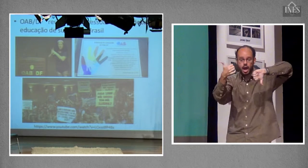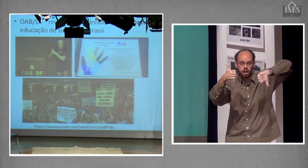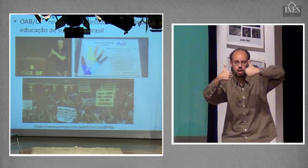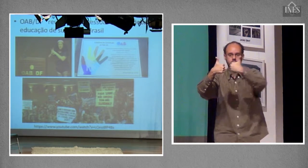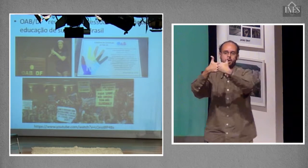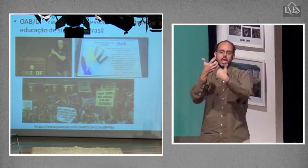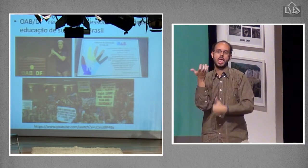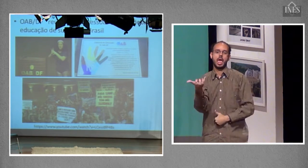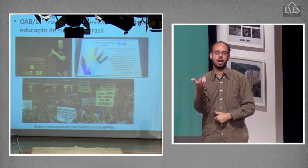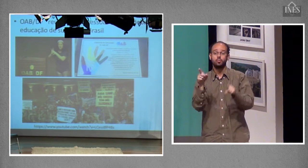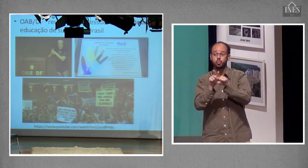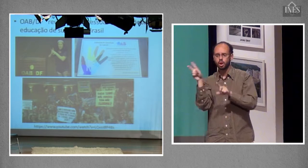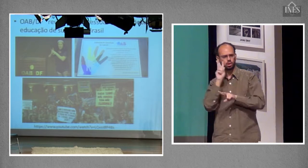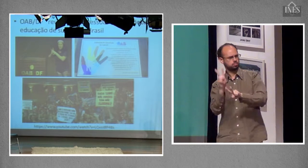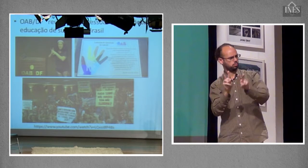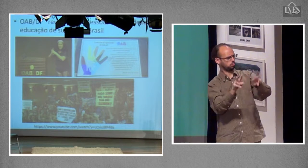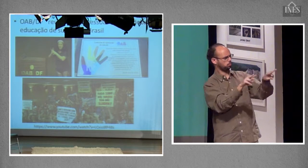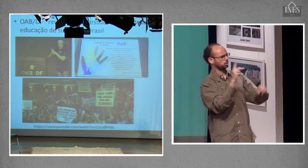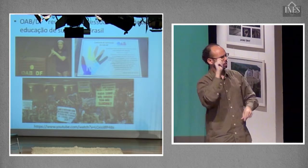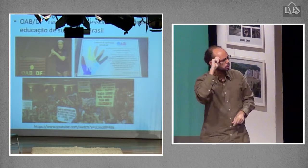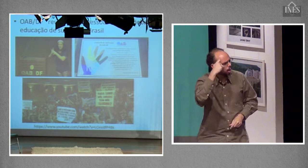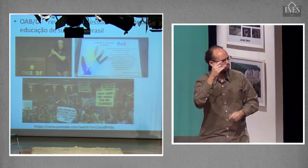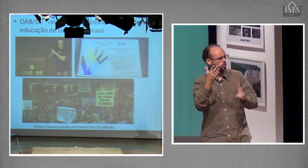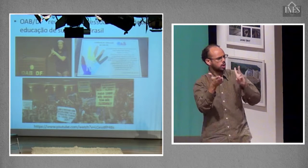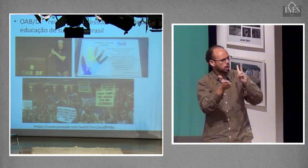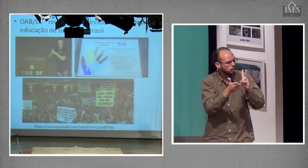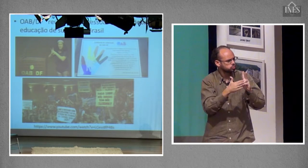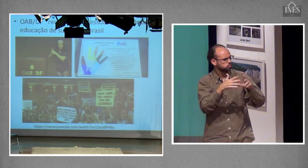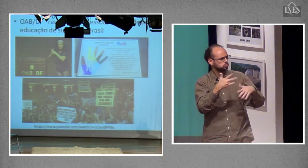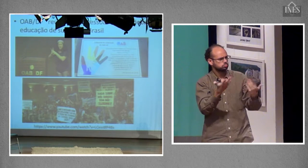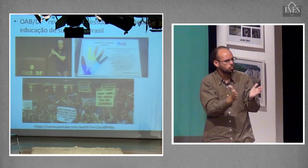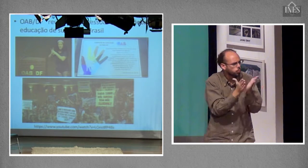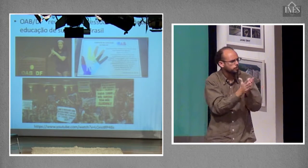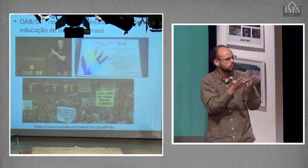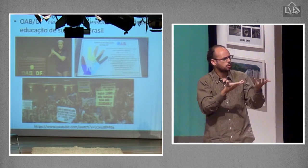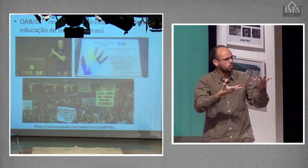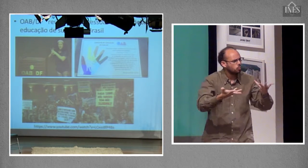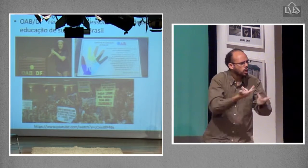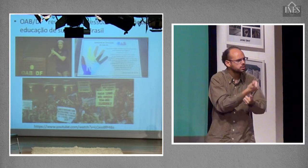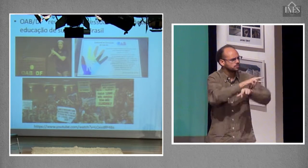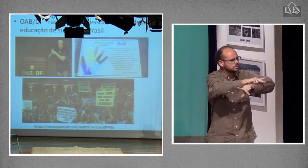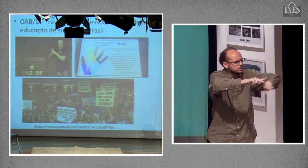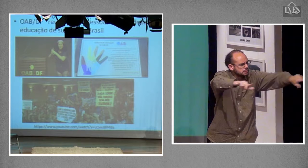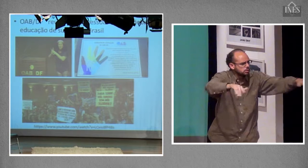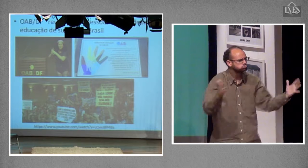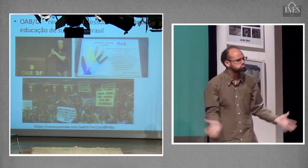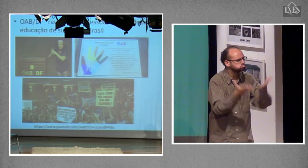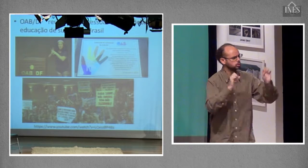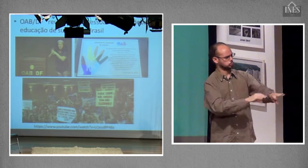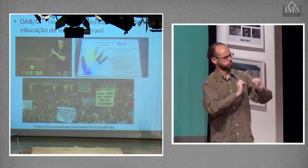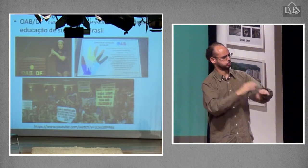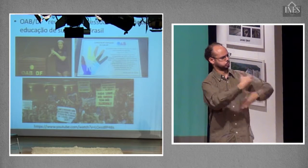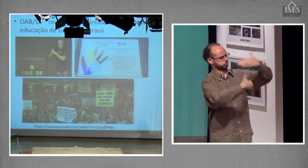dando, né, obrigatoriedade para que haja um equilíbrio na distribuição dessas vagas, né, inserindo negros,